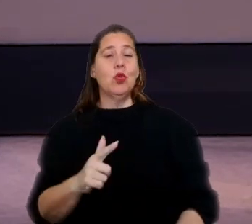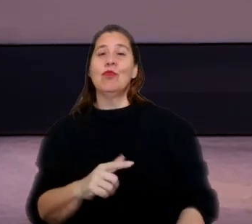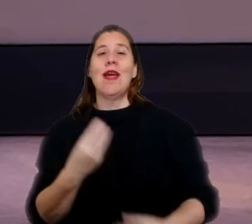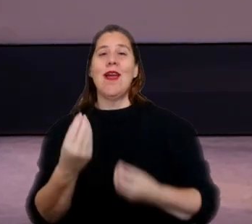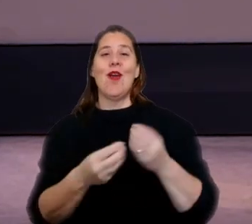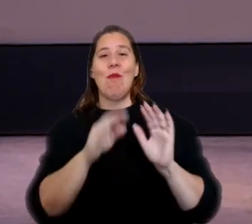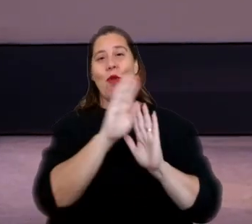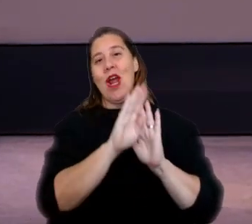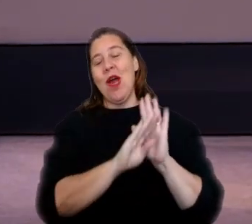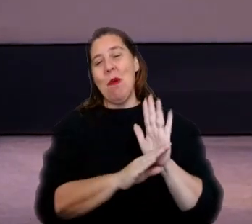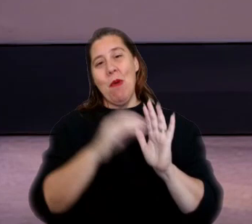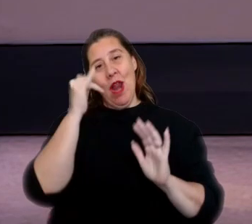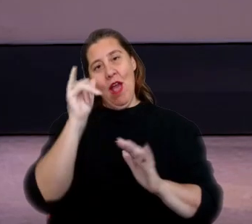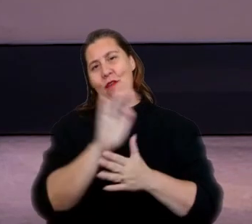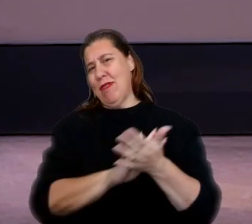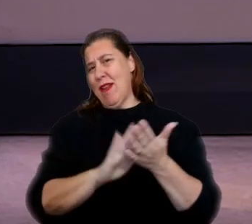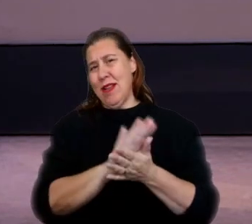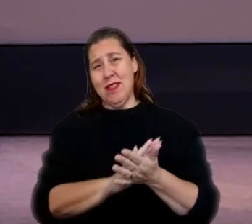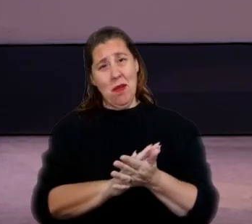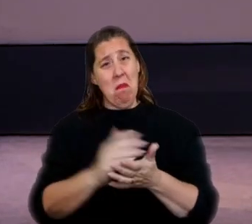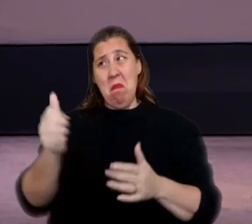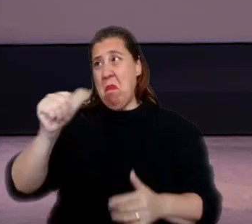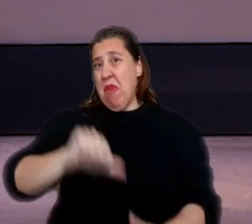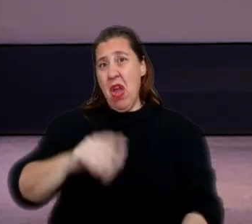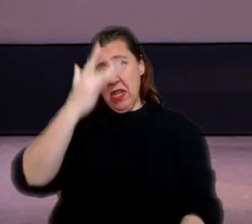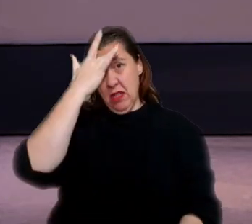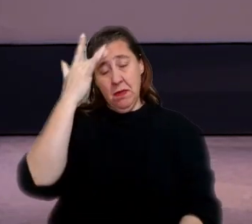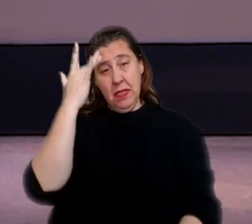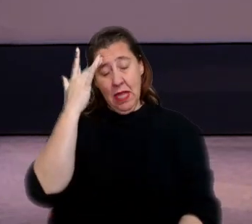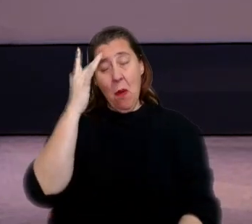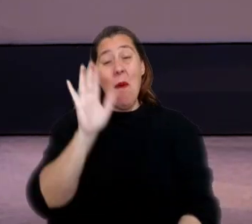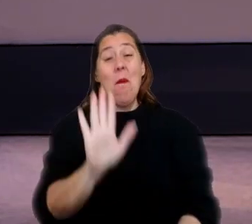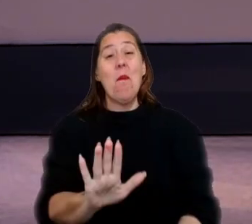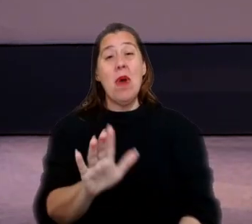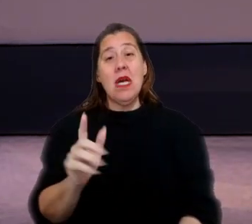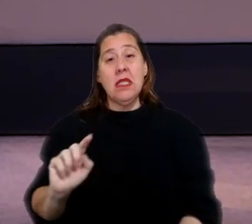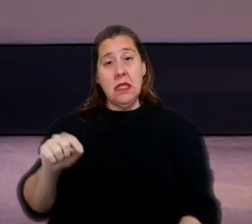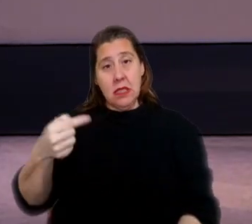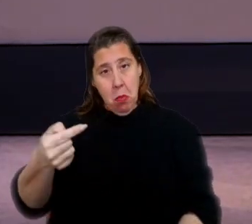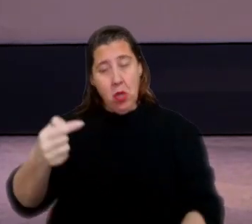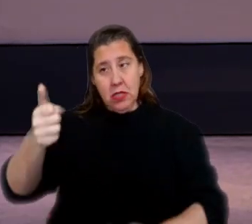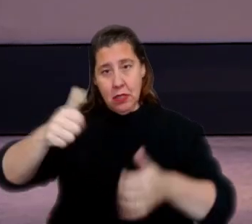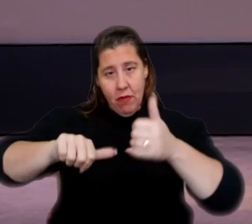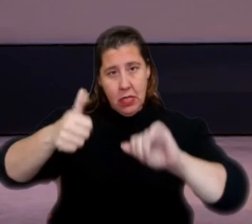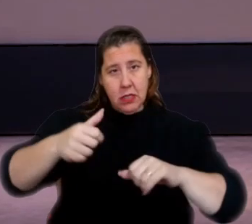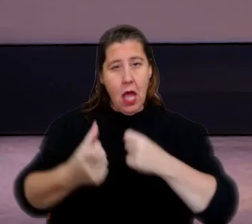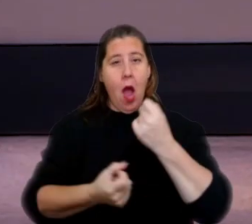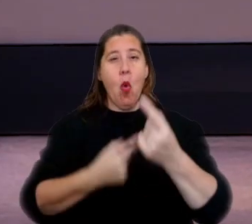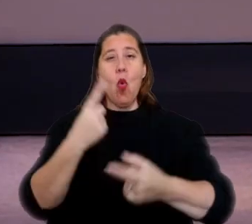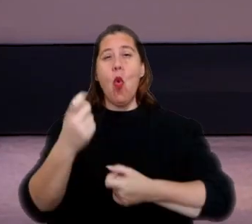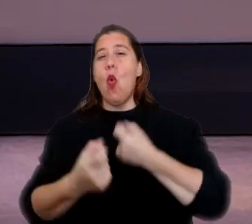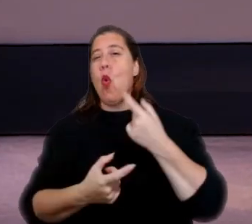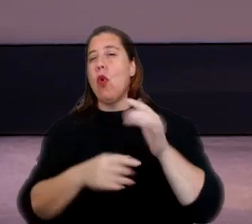tem programa de prevenção em quase nada, muito menos em doença mental ou em saúde mental. Mas ele disse que depois das